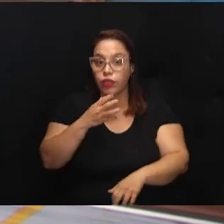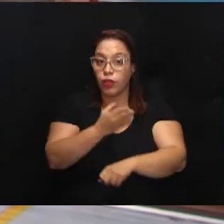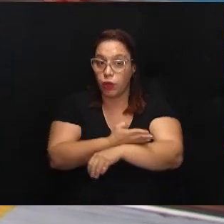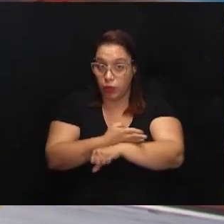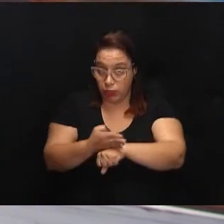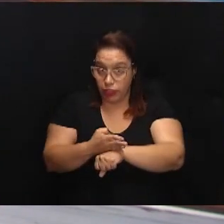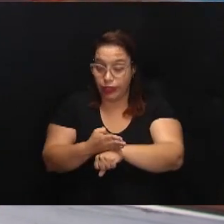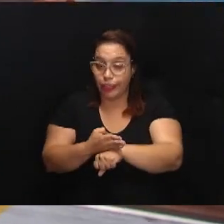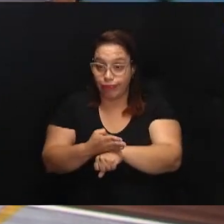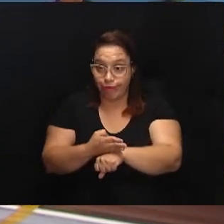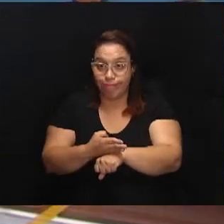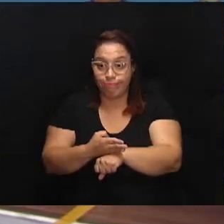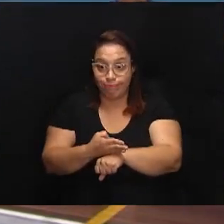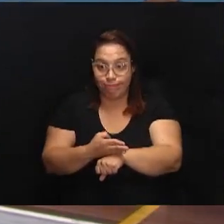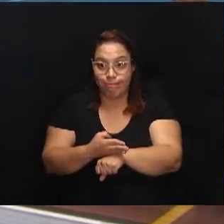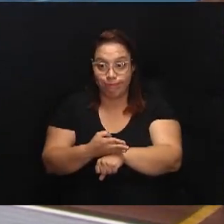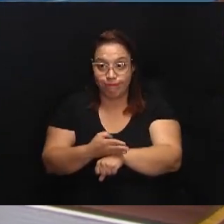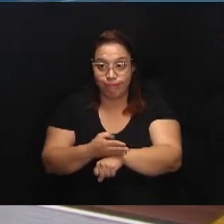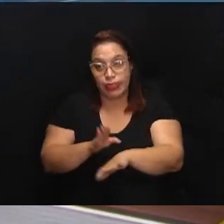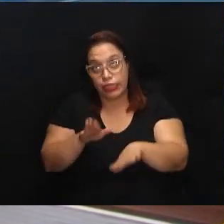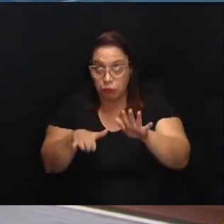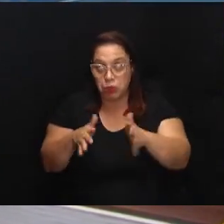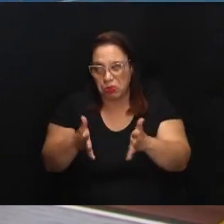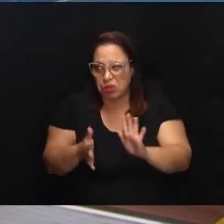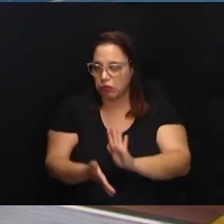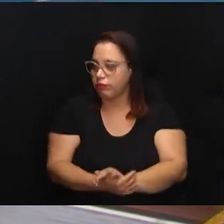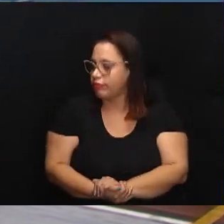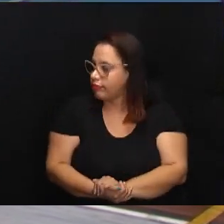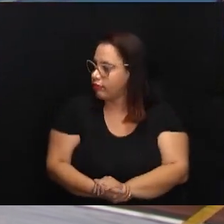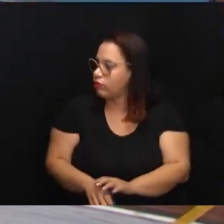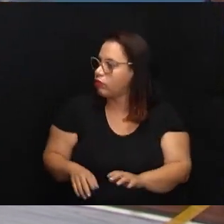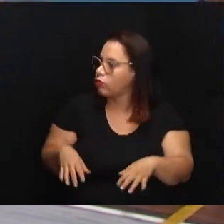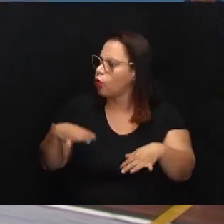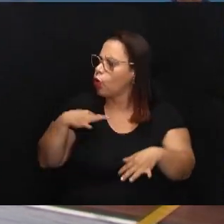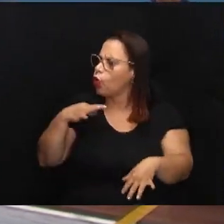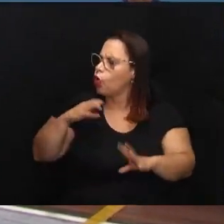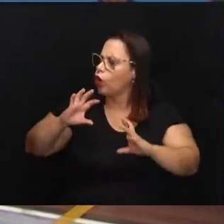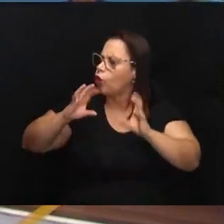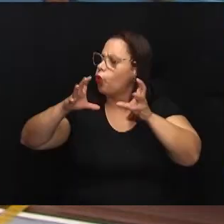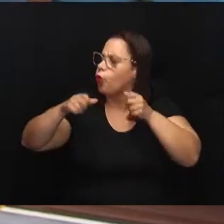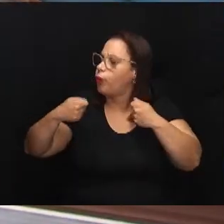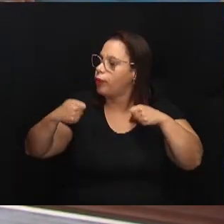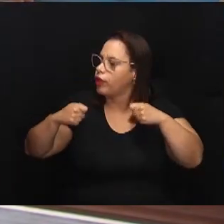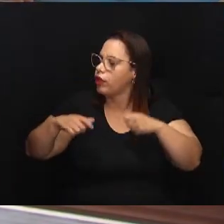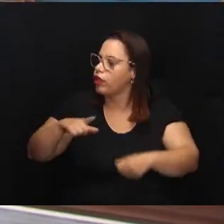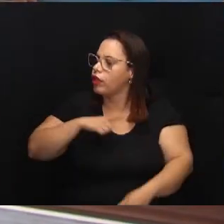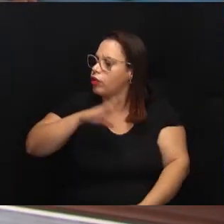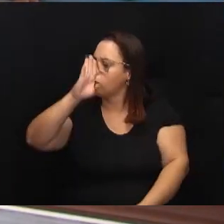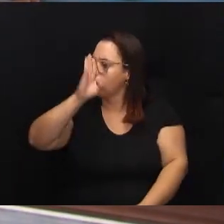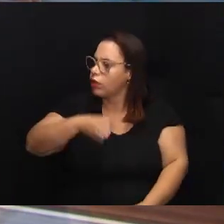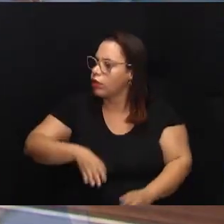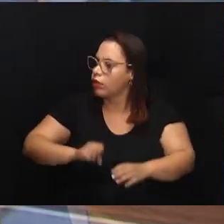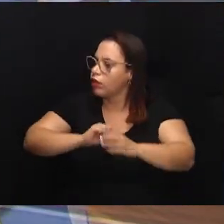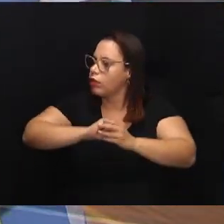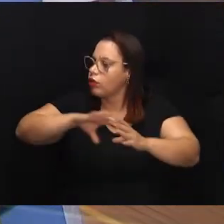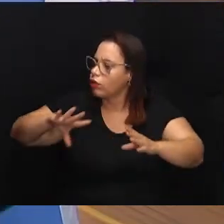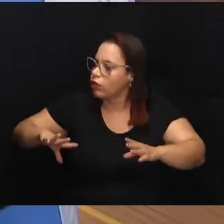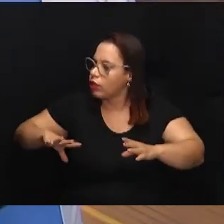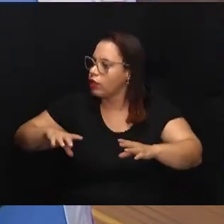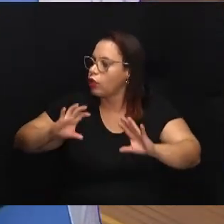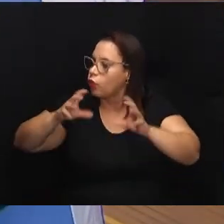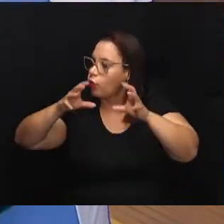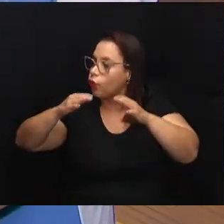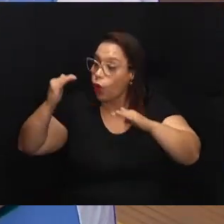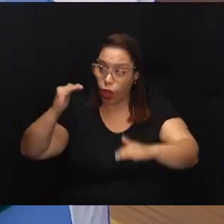tem que jogar com a meia branca, então é mais ou menos isso. O que um jogador de vôlei precisa ter? Quais são as principais características de um jogador de vôlei?